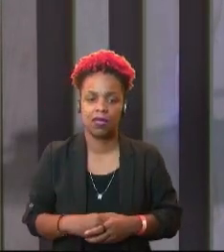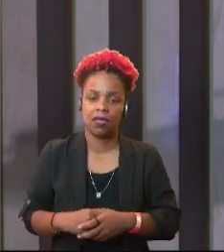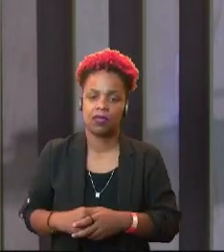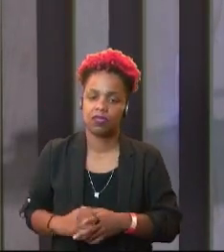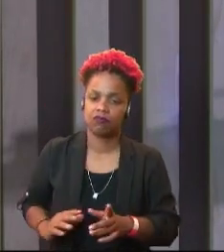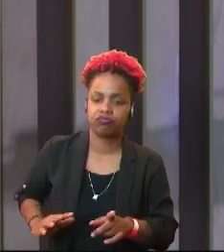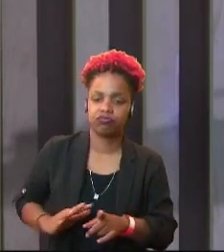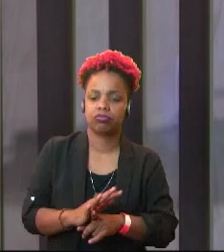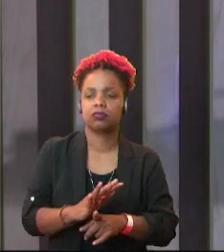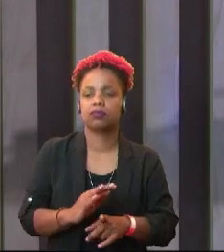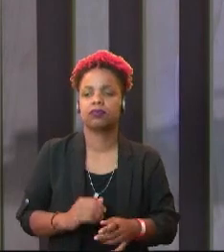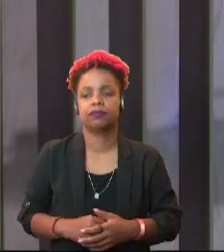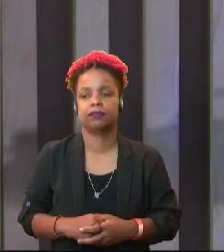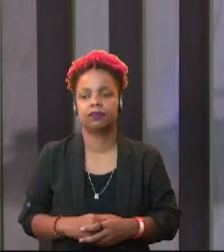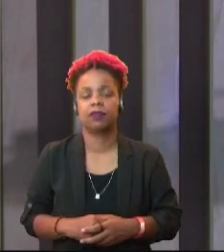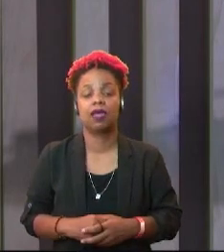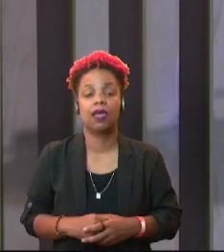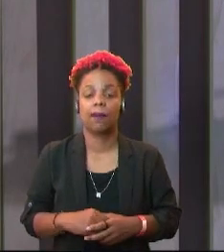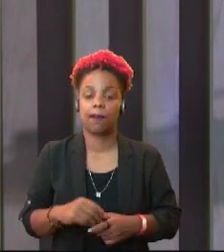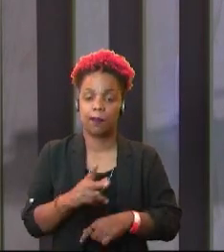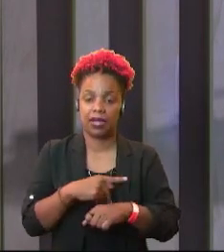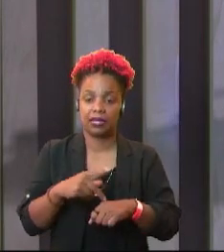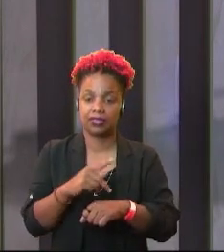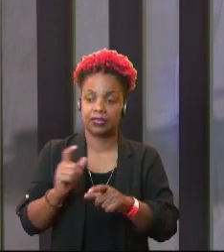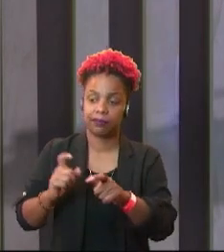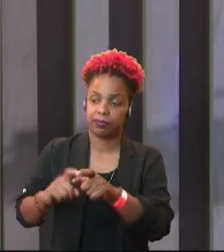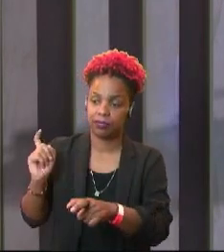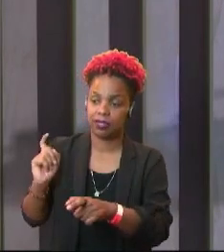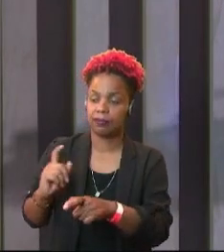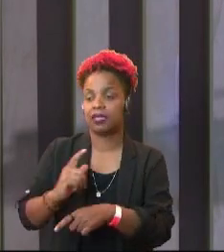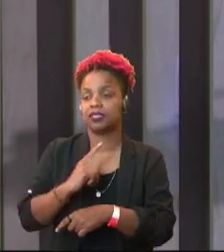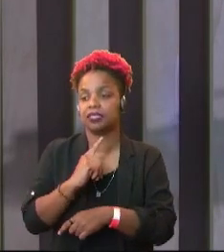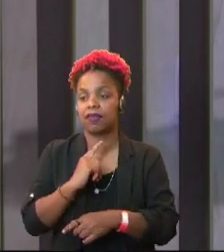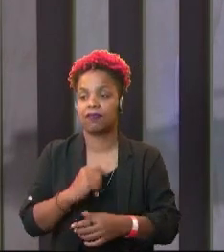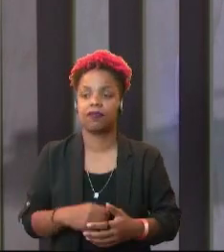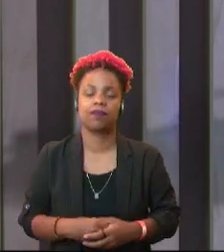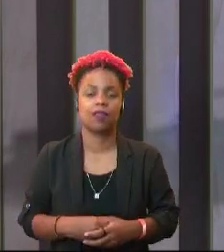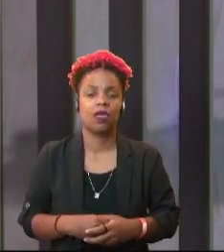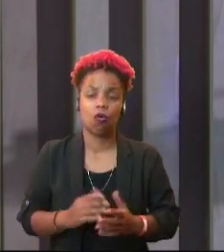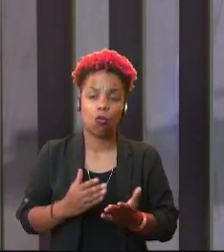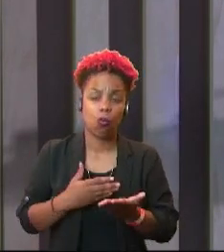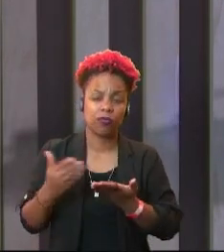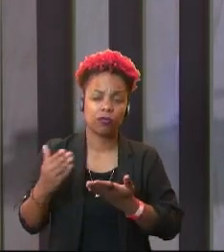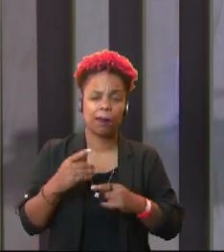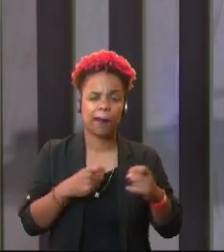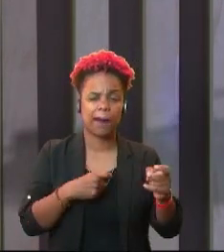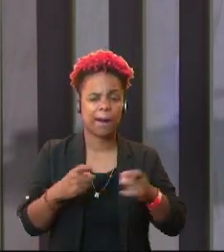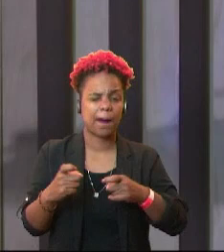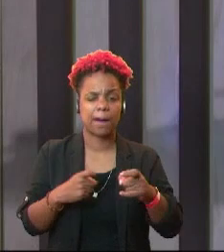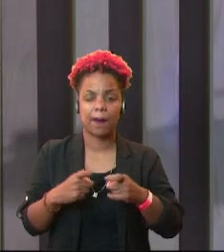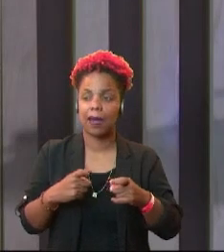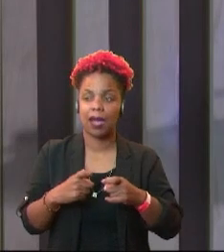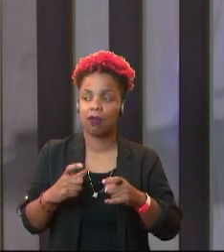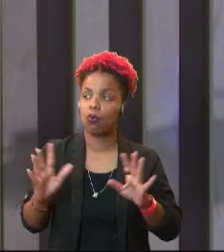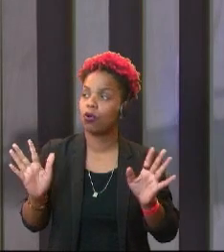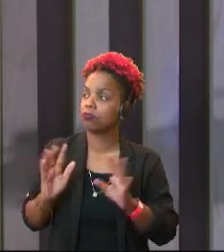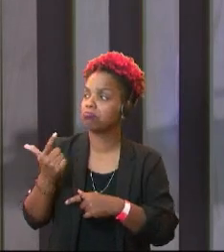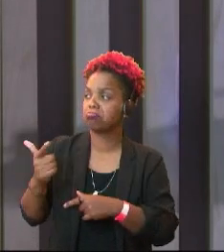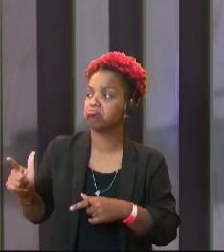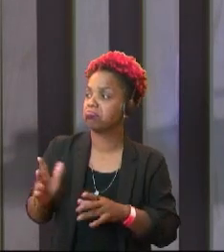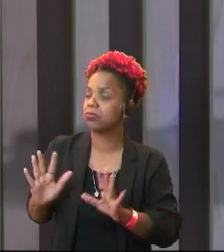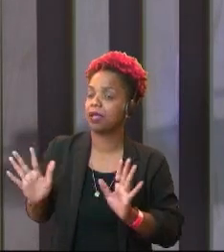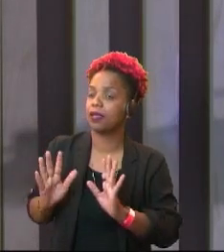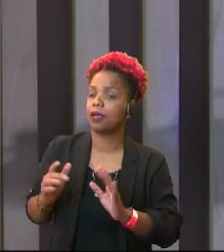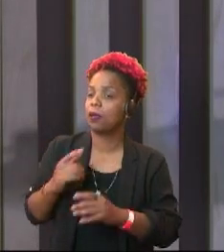atacar um país independente soberano e começar uma guerra sem provocação. A Ucrânia está